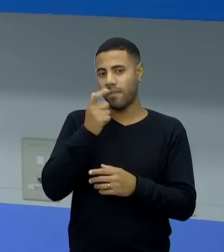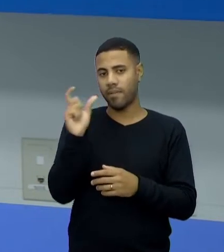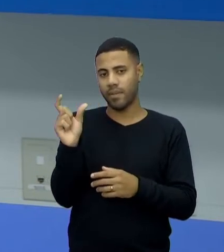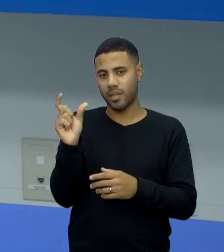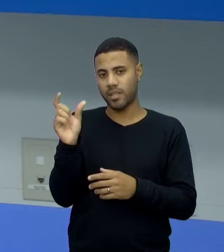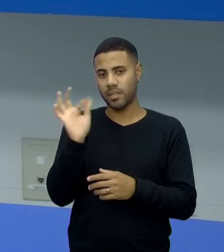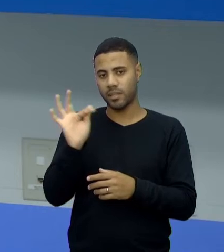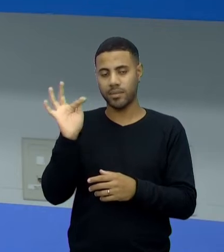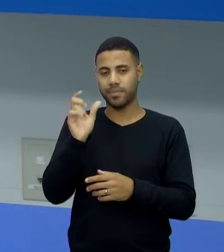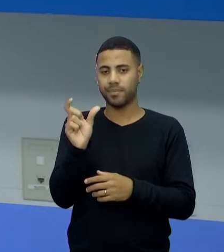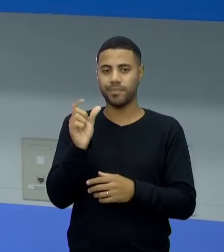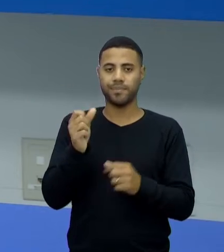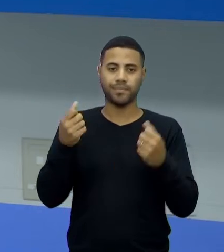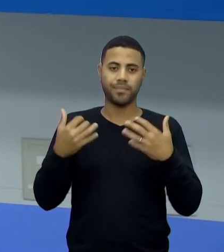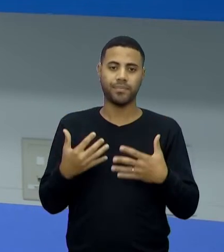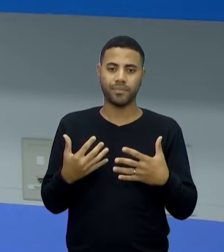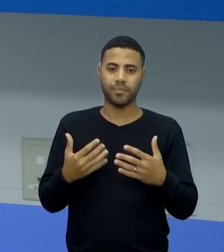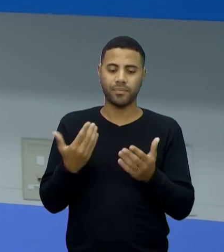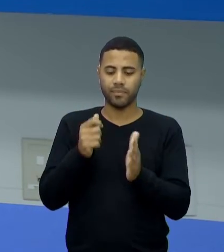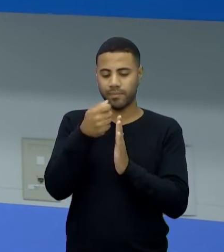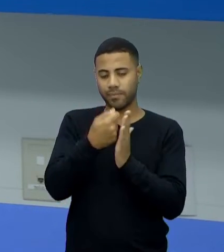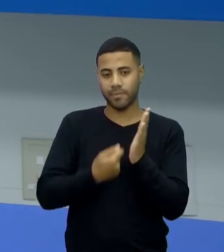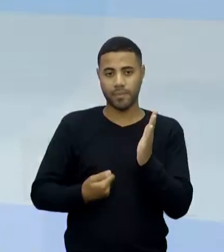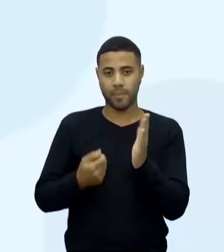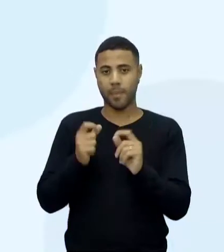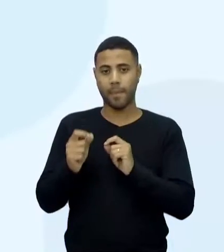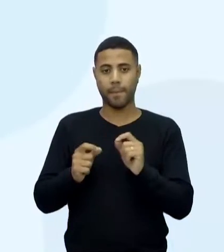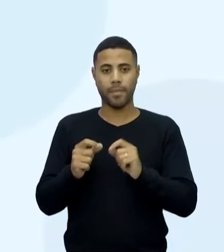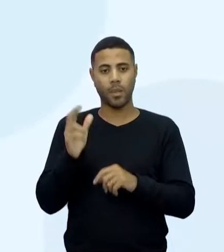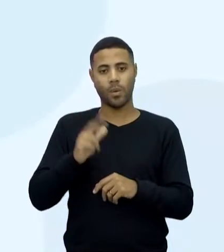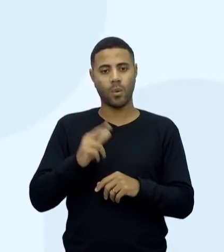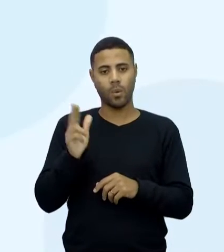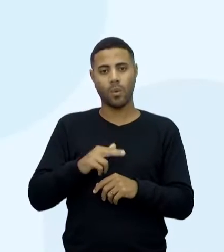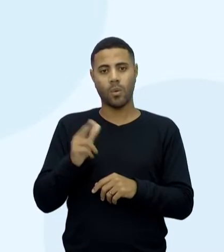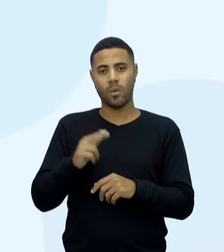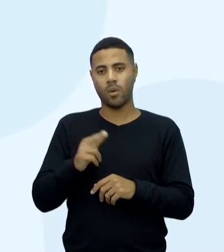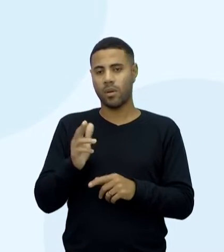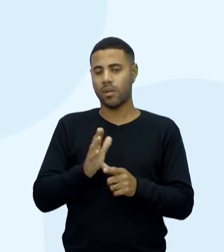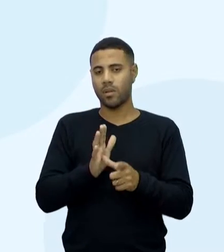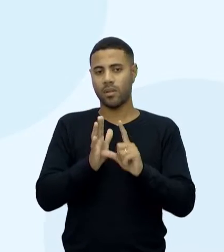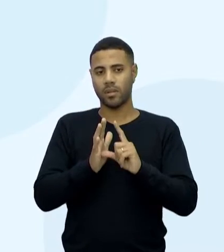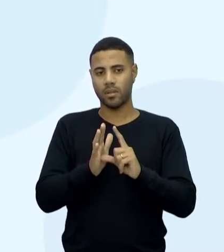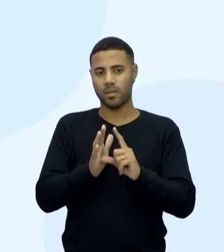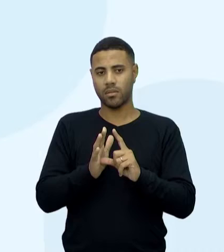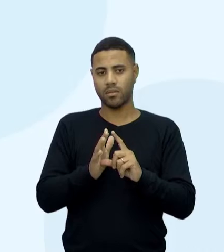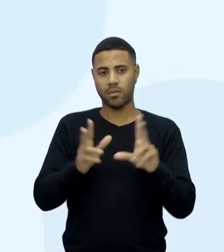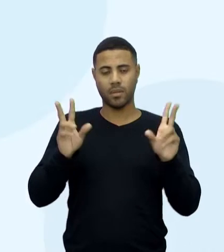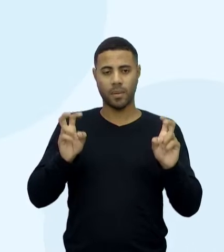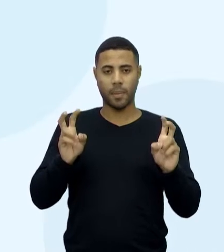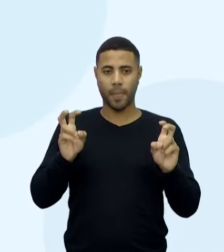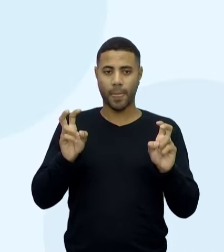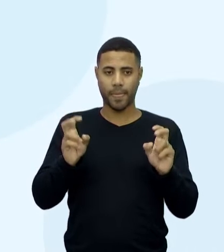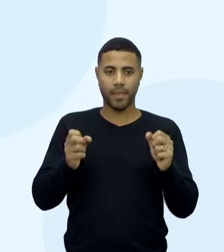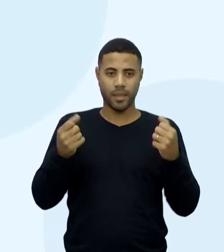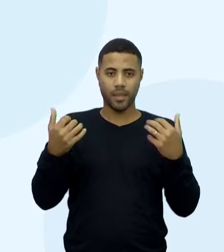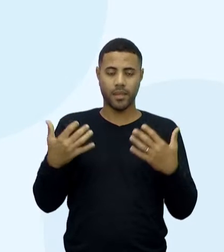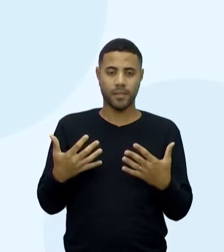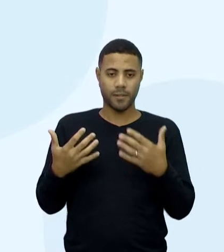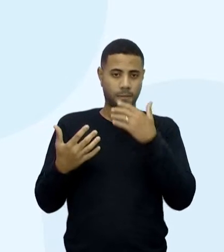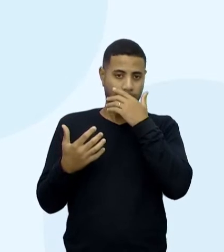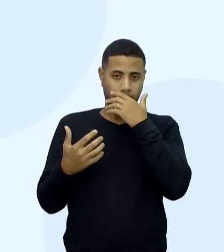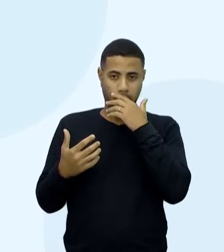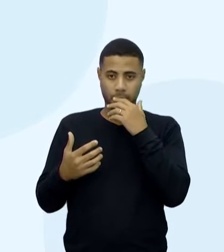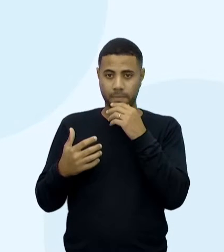listr escreveu assim pra gente nunca antes do termo ou seja do final desses